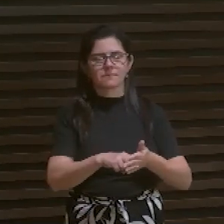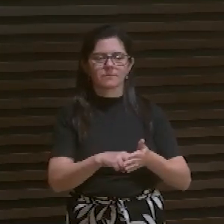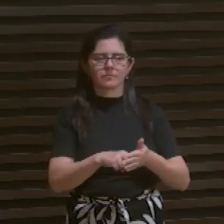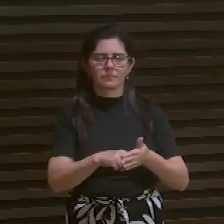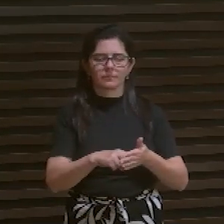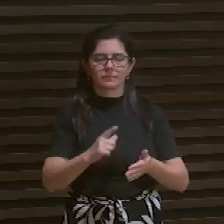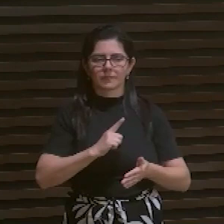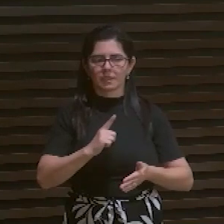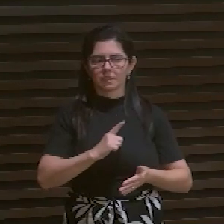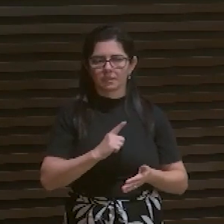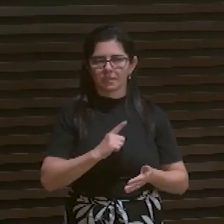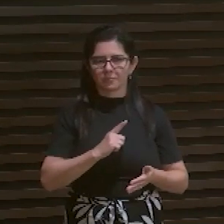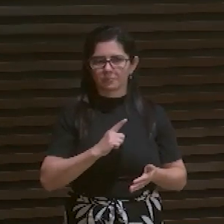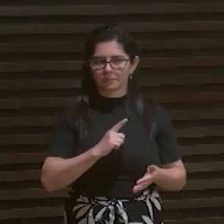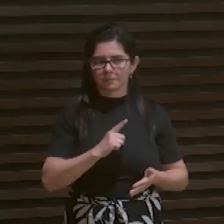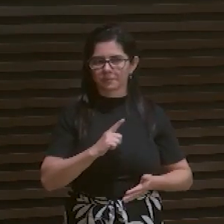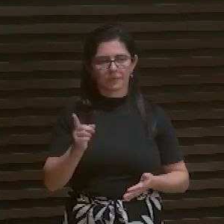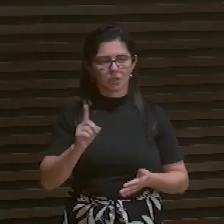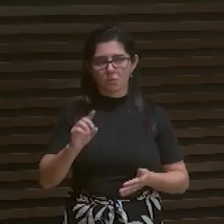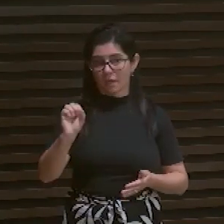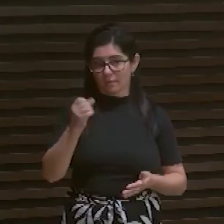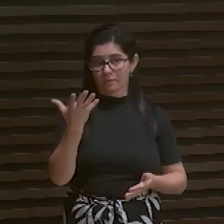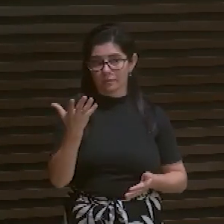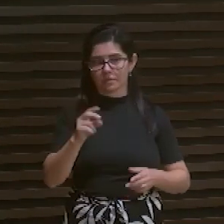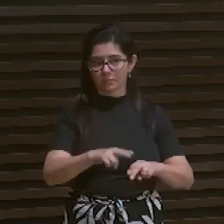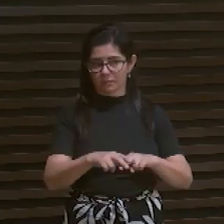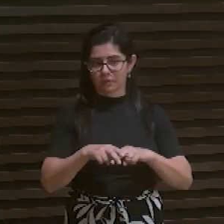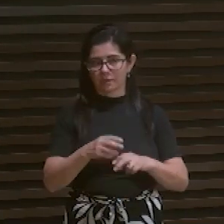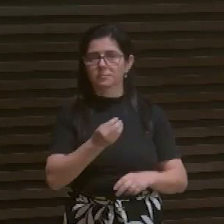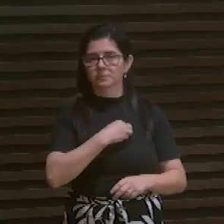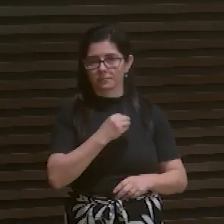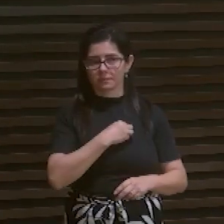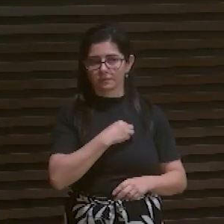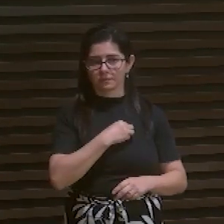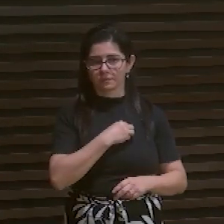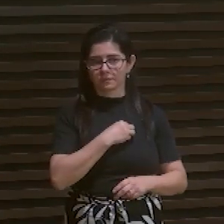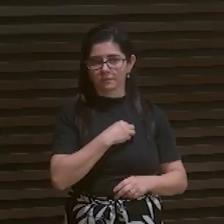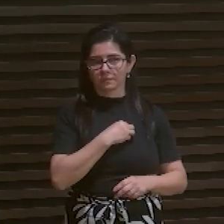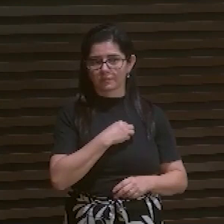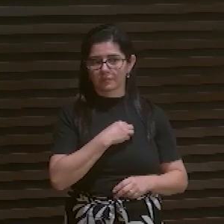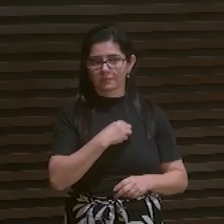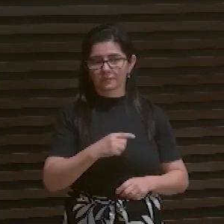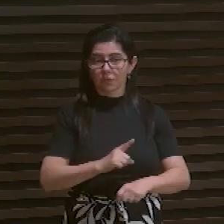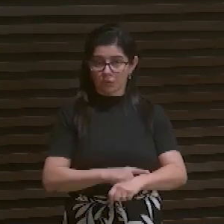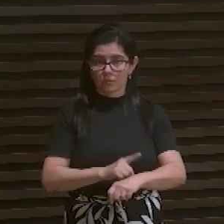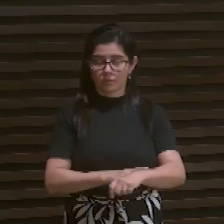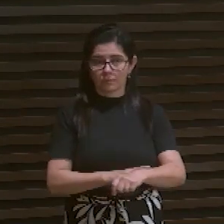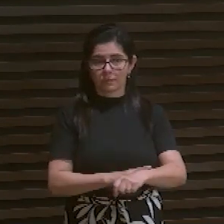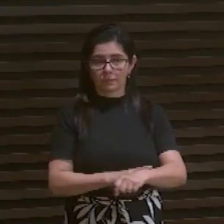aqui, não aconteceu por causa disso. Porque naquele momento da minha vida, eu militava contra a igreja de Deus. Eu era